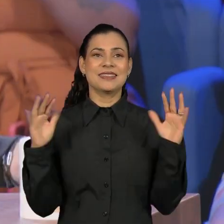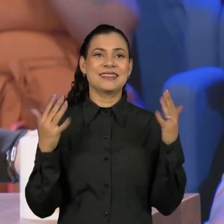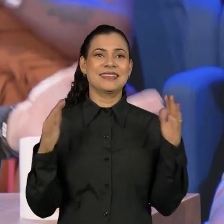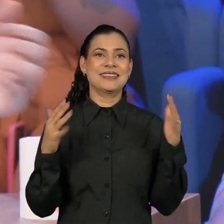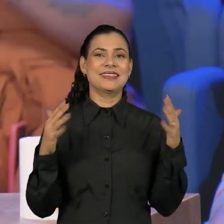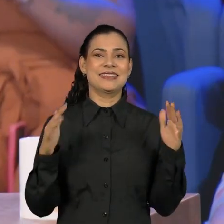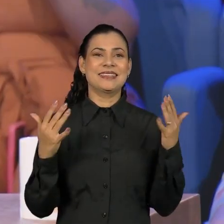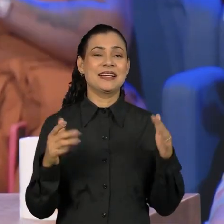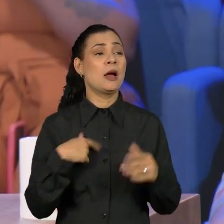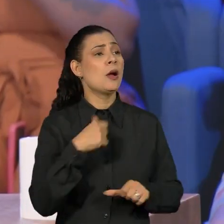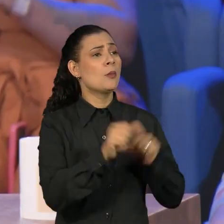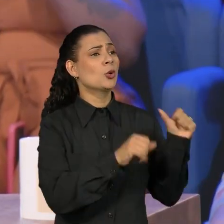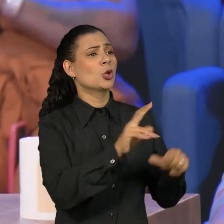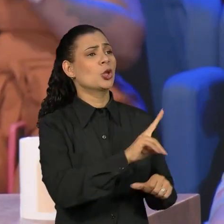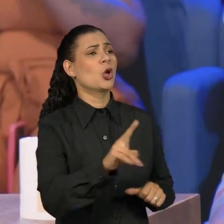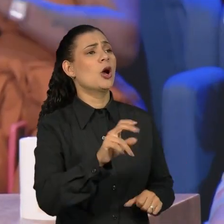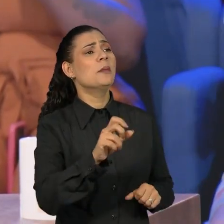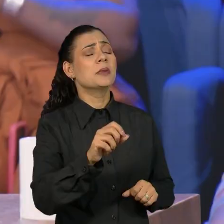Mudou de santo.